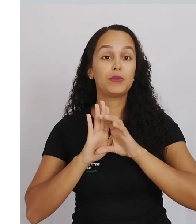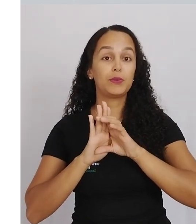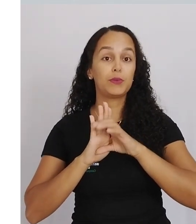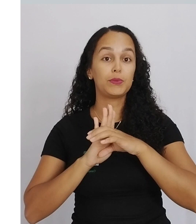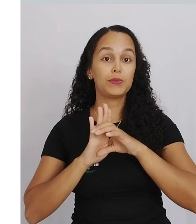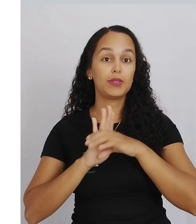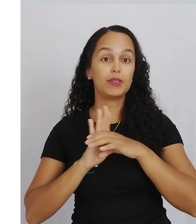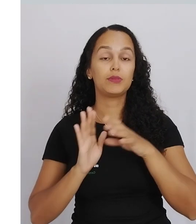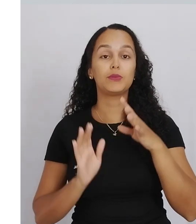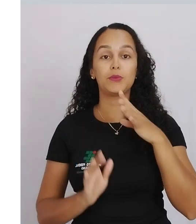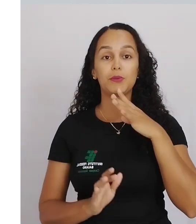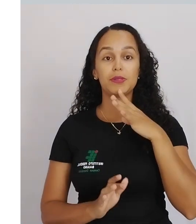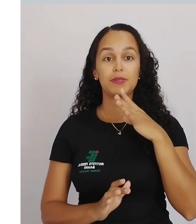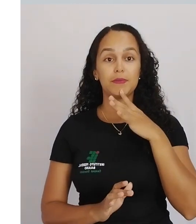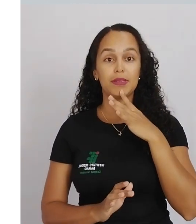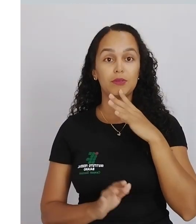né,